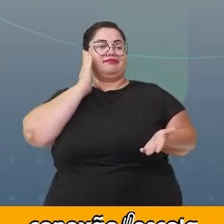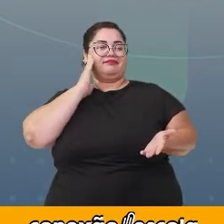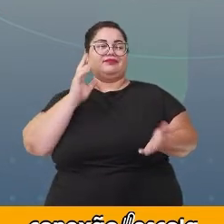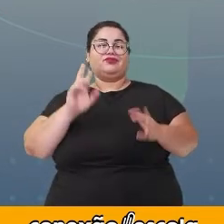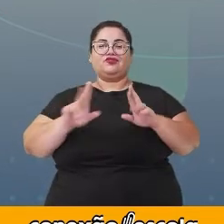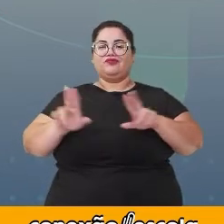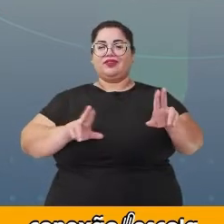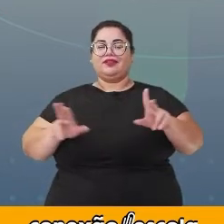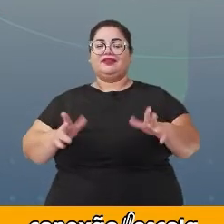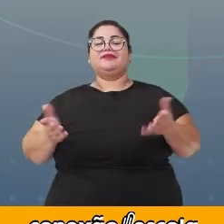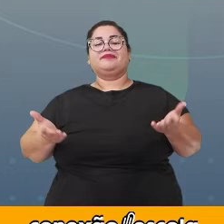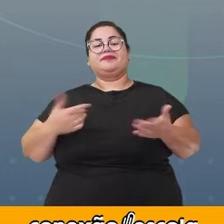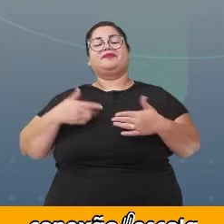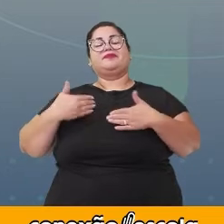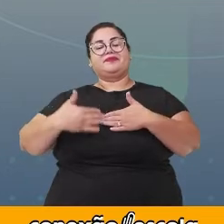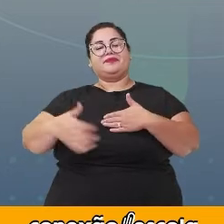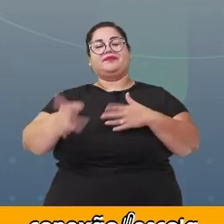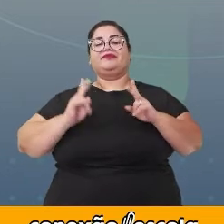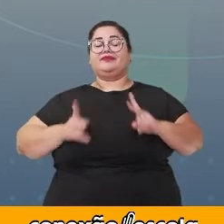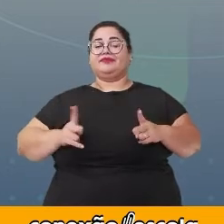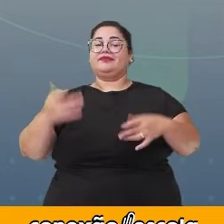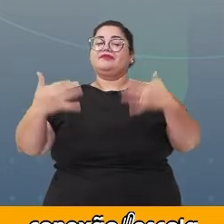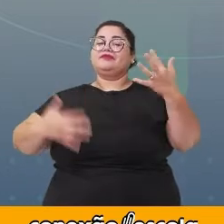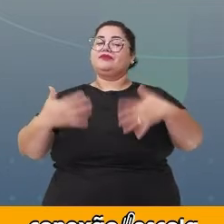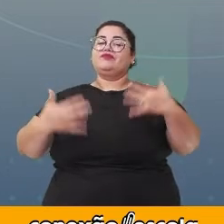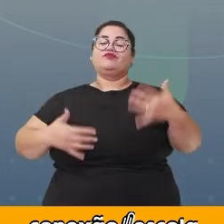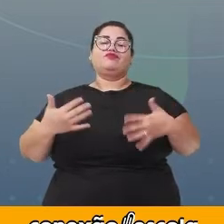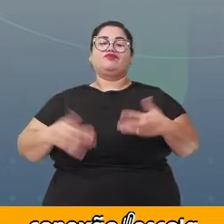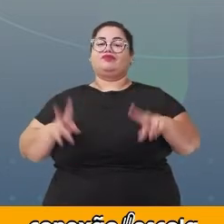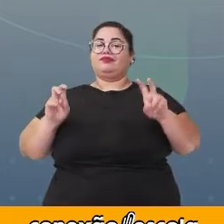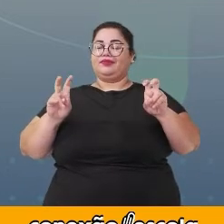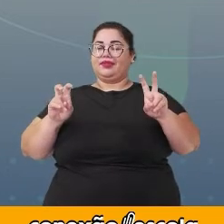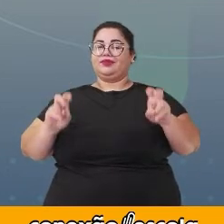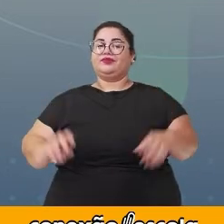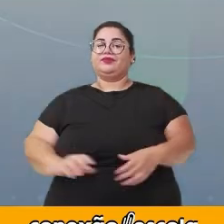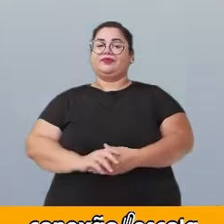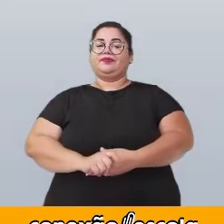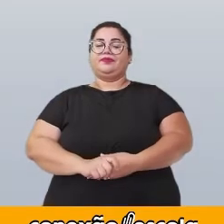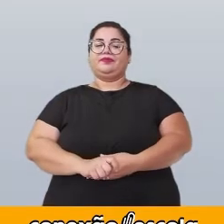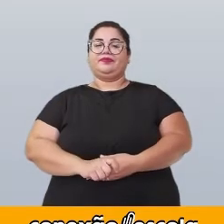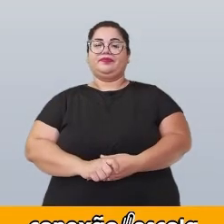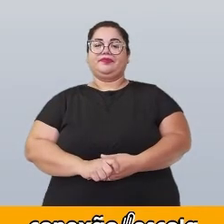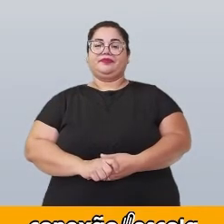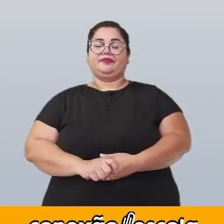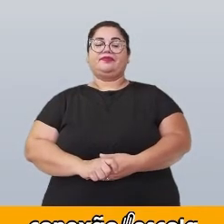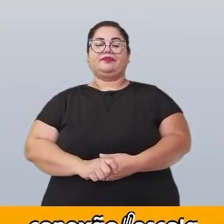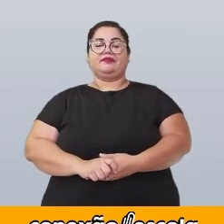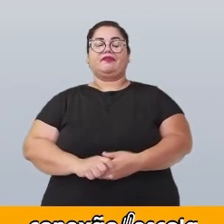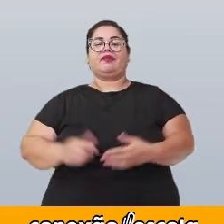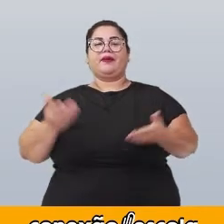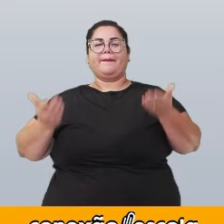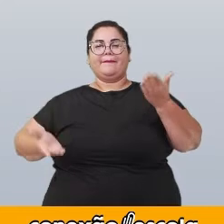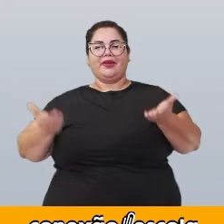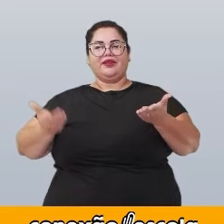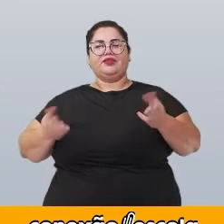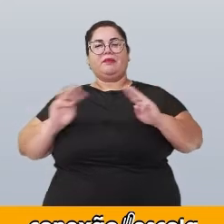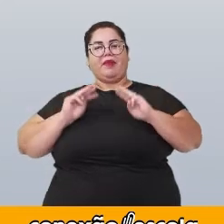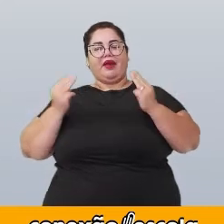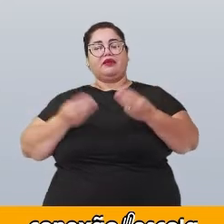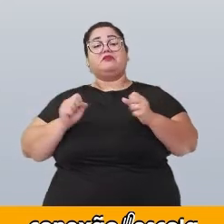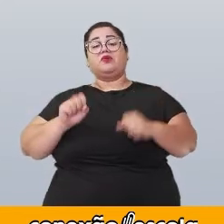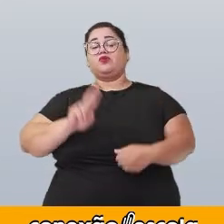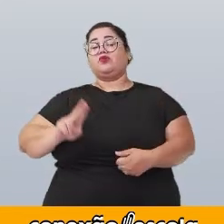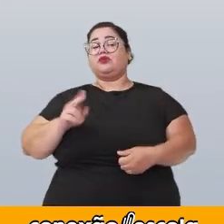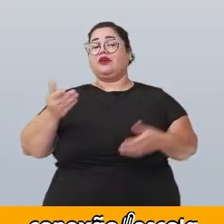essa diferença, nós vamos continuar falando sobre esse assunto. Para medirmos a massa,